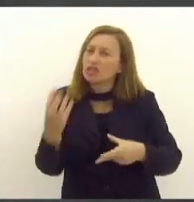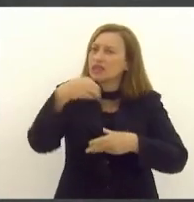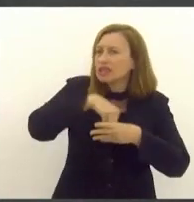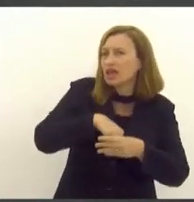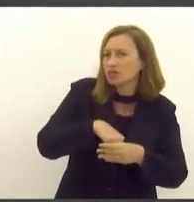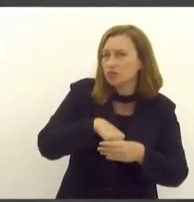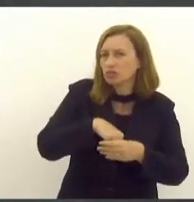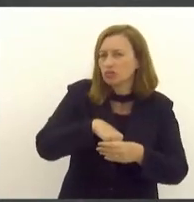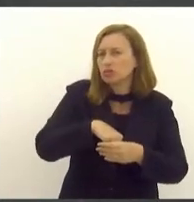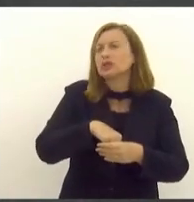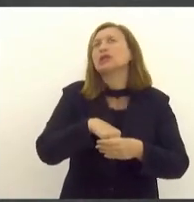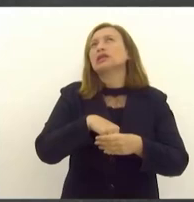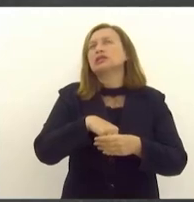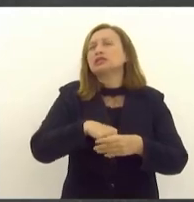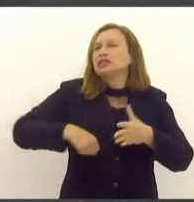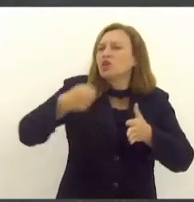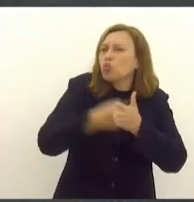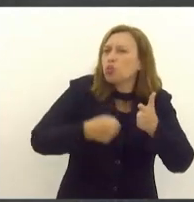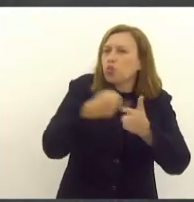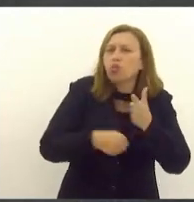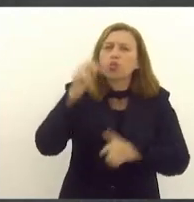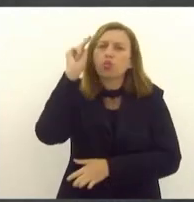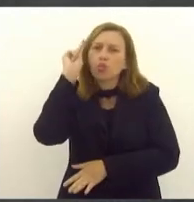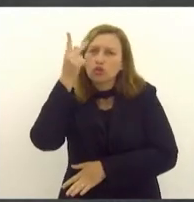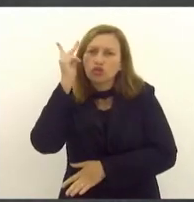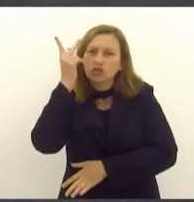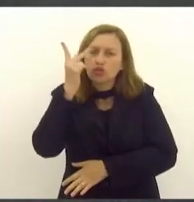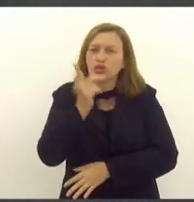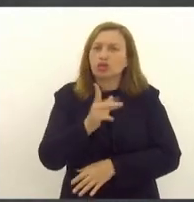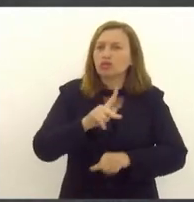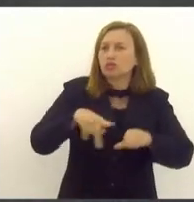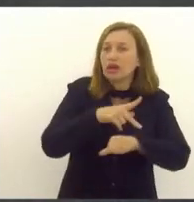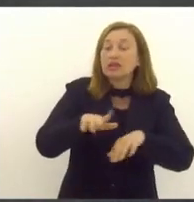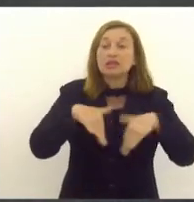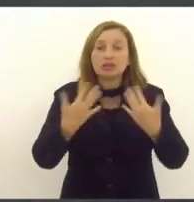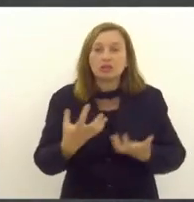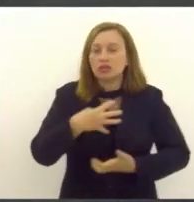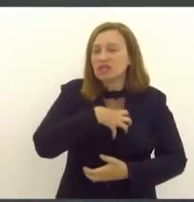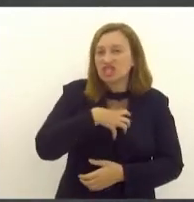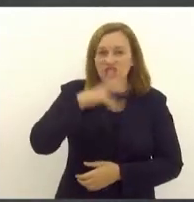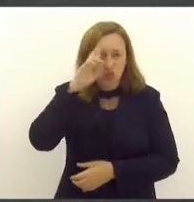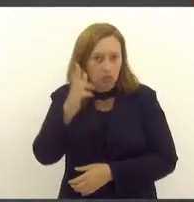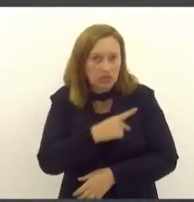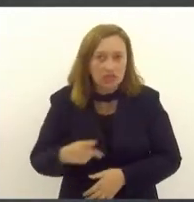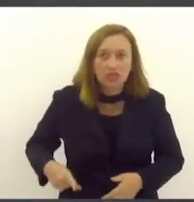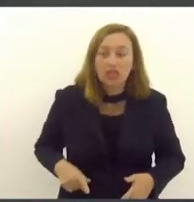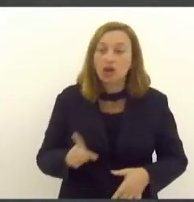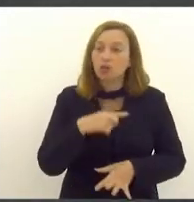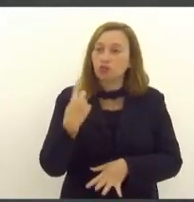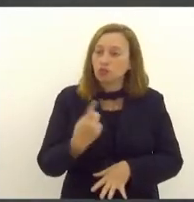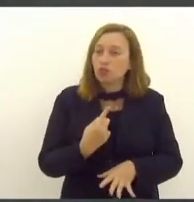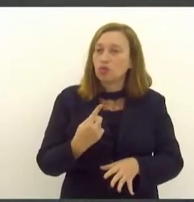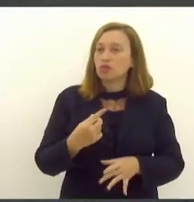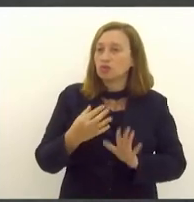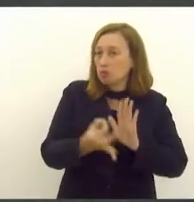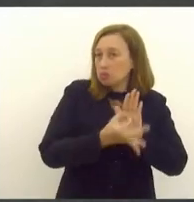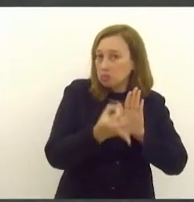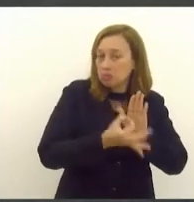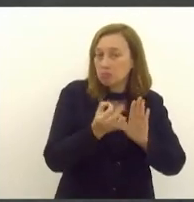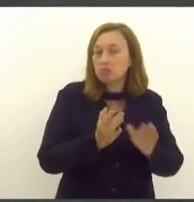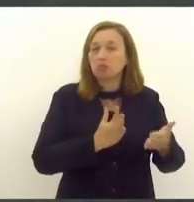desses dessas lutas históricas no nosso país Então nesse sentido do senhor presidente o nosso parecer é